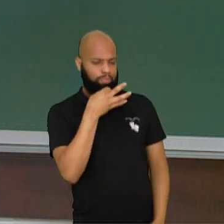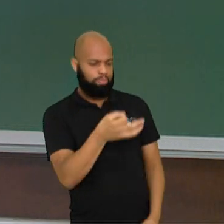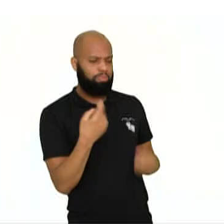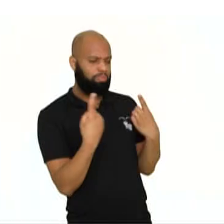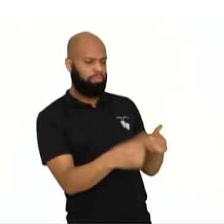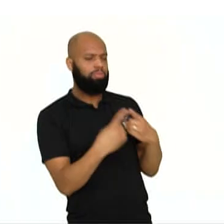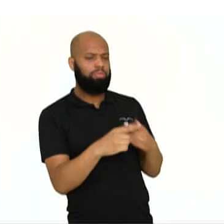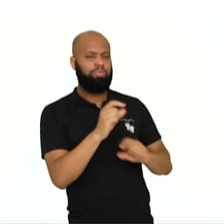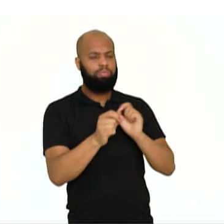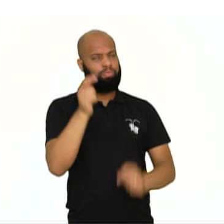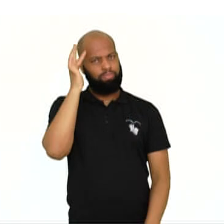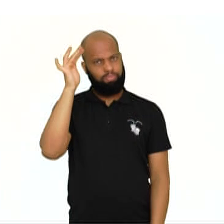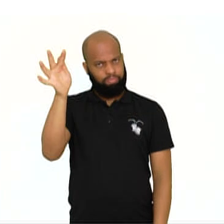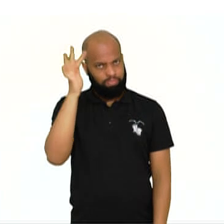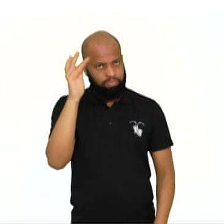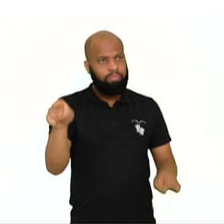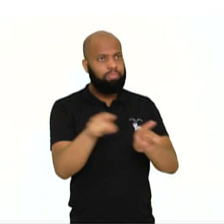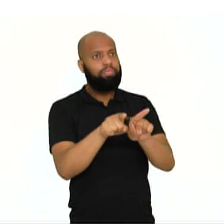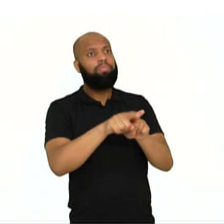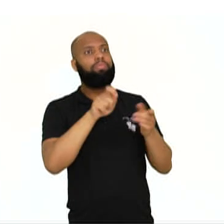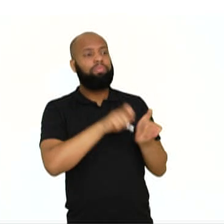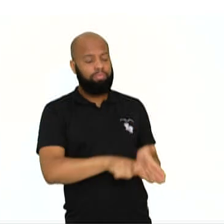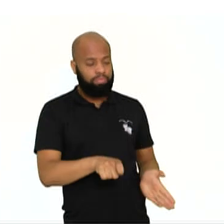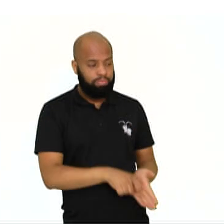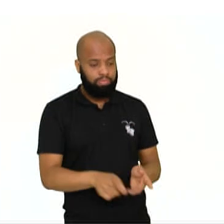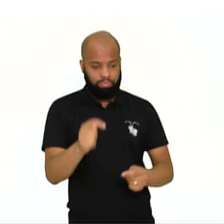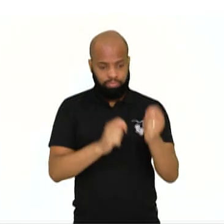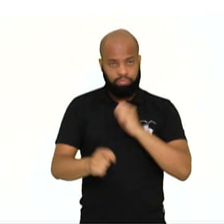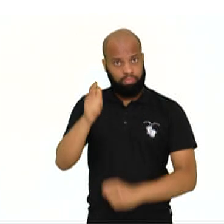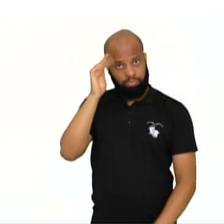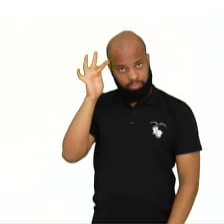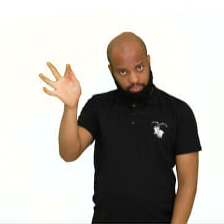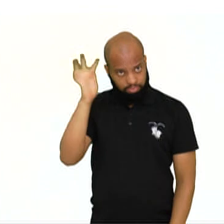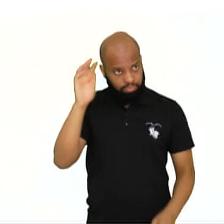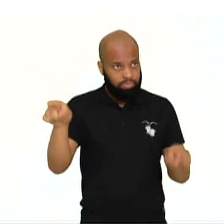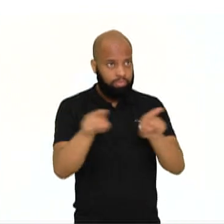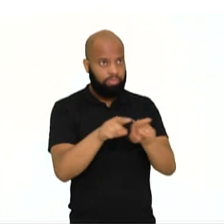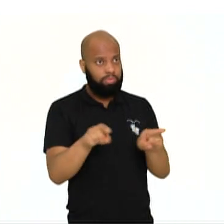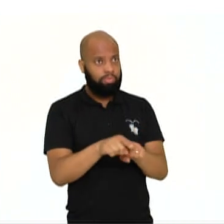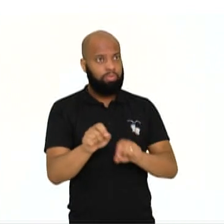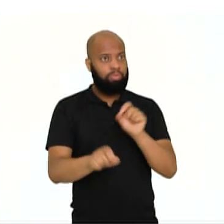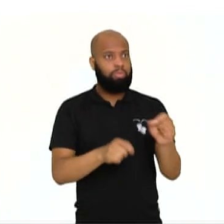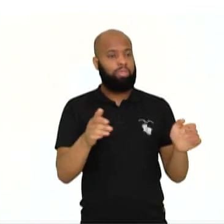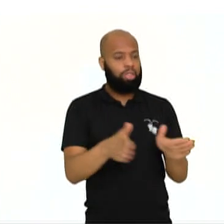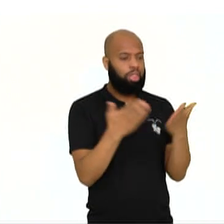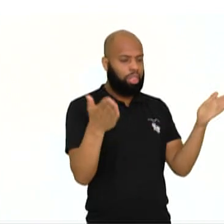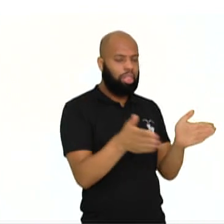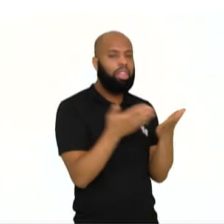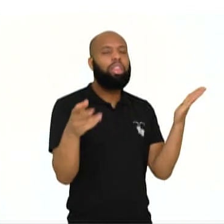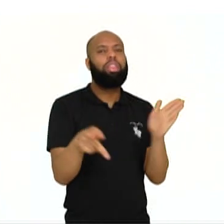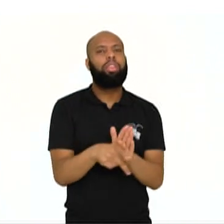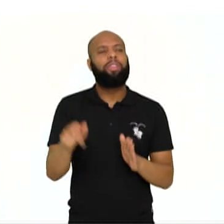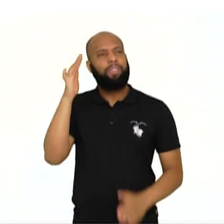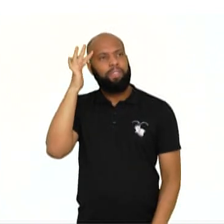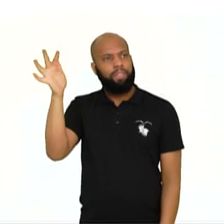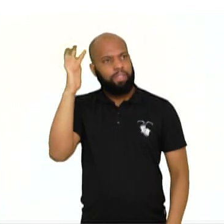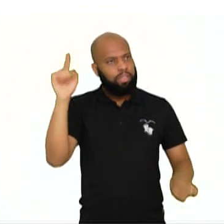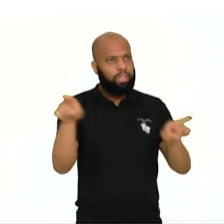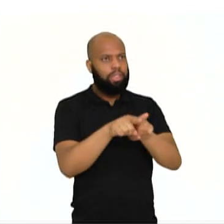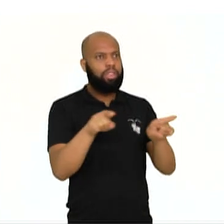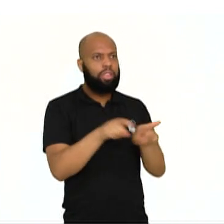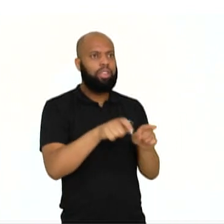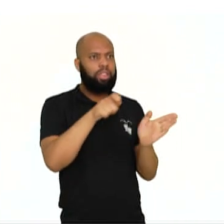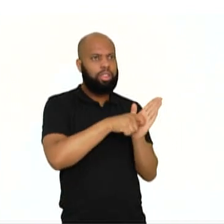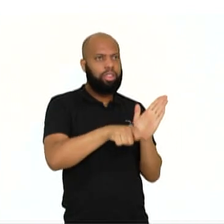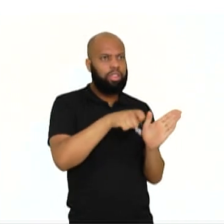do Direito de Hegel, os manuscritos econômico-filosóficos, a Miséria da Filosofia, Tese sobre Feuerbach,